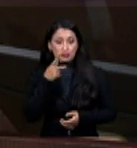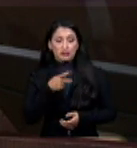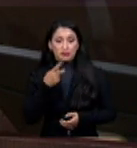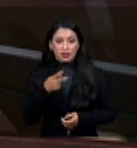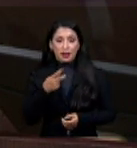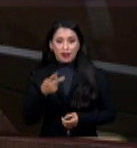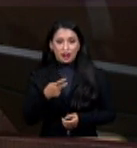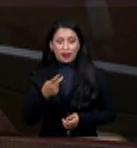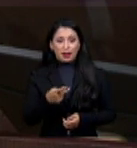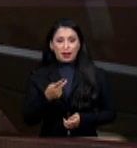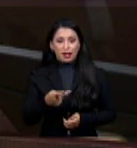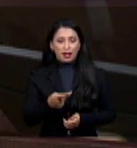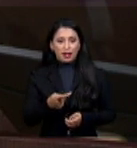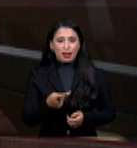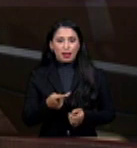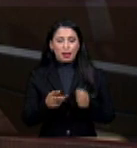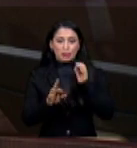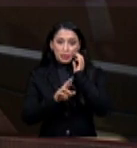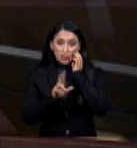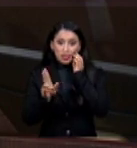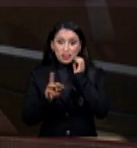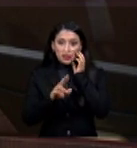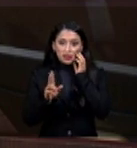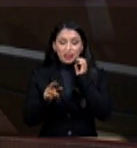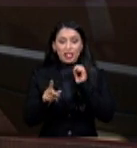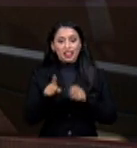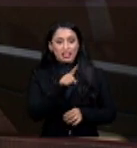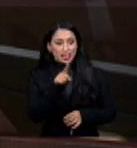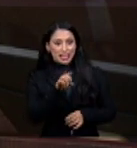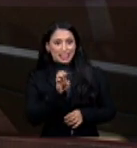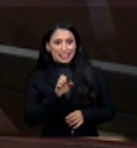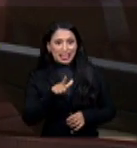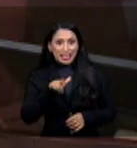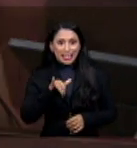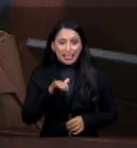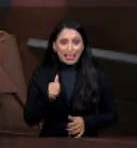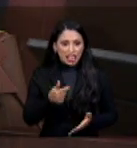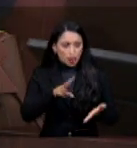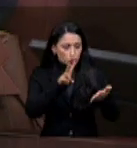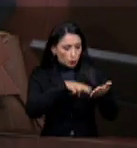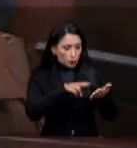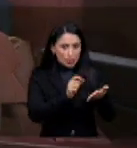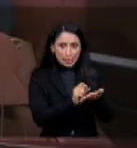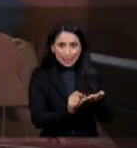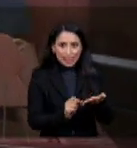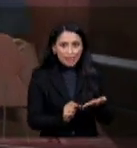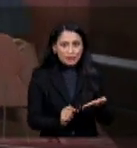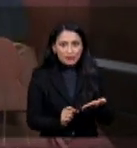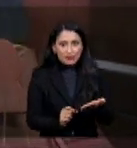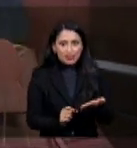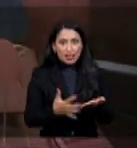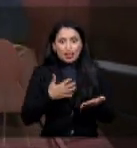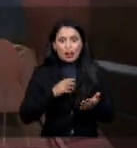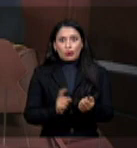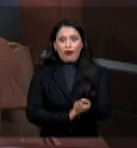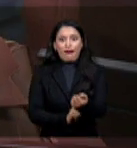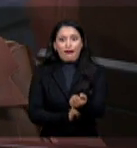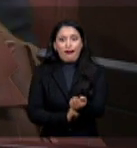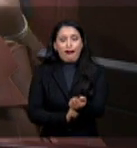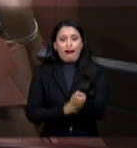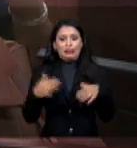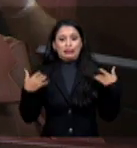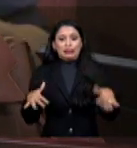jornalista Ana Paula Araújo está sentada à esquerda. Tem pele morena clara, cabelos